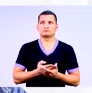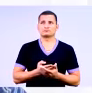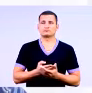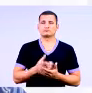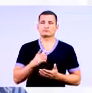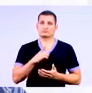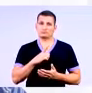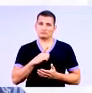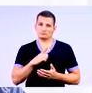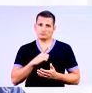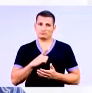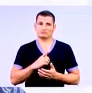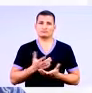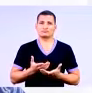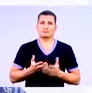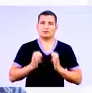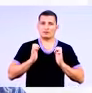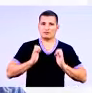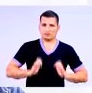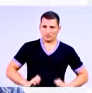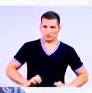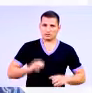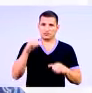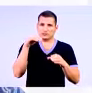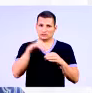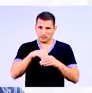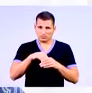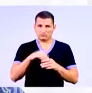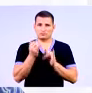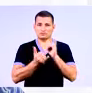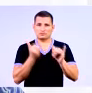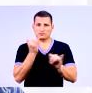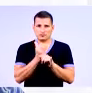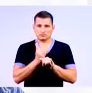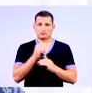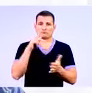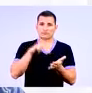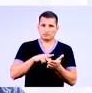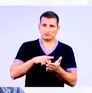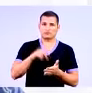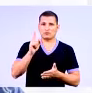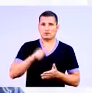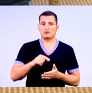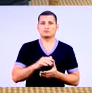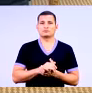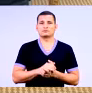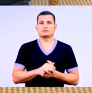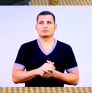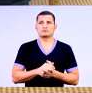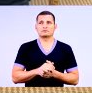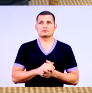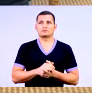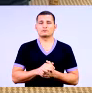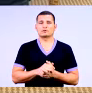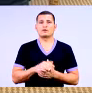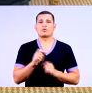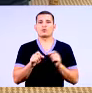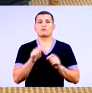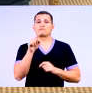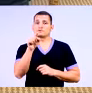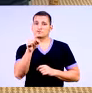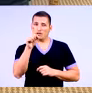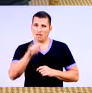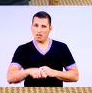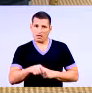um comportamento ético dentro do mundo virtual, na realidade, ele é o quê? Ele é a externalização daquilo que você é na